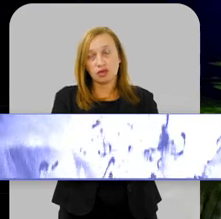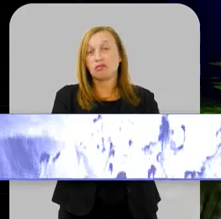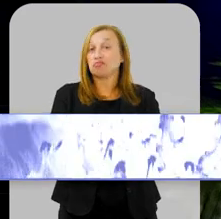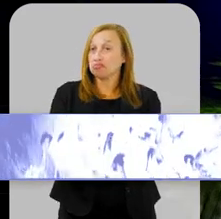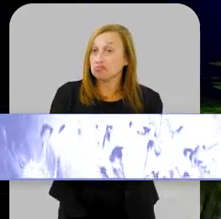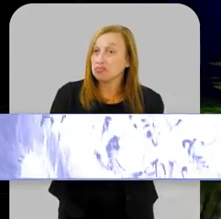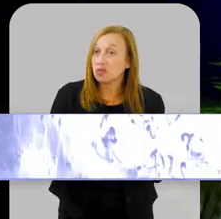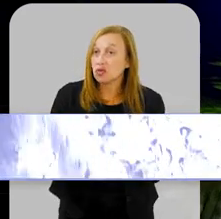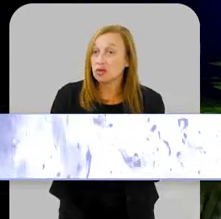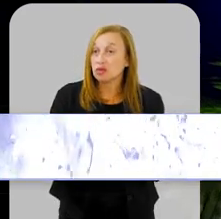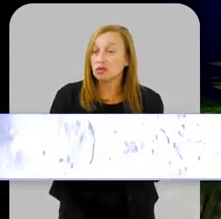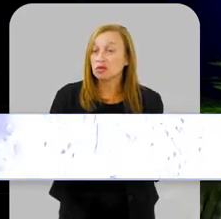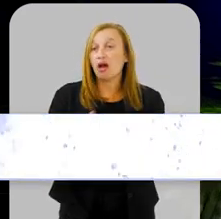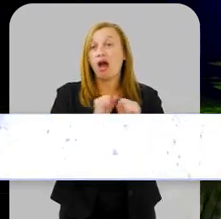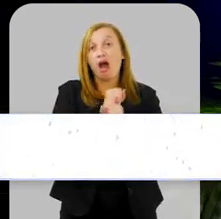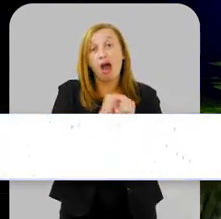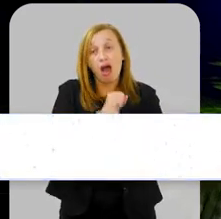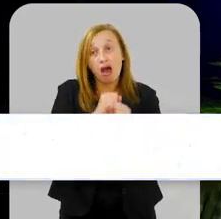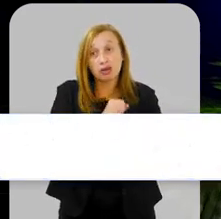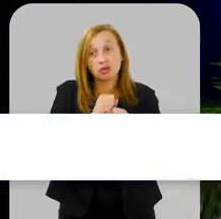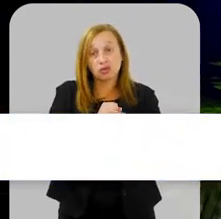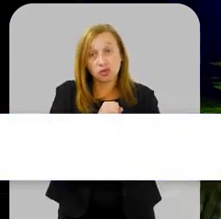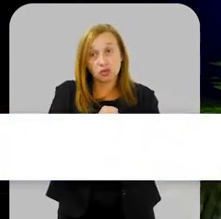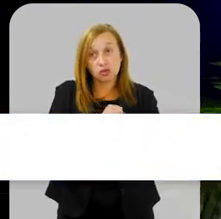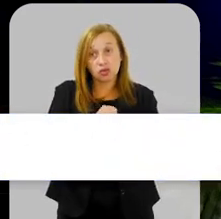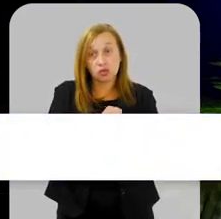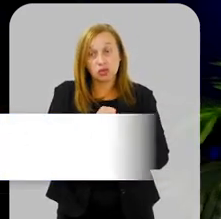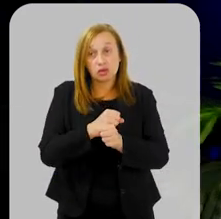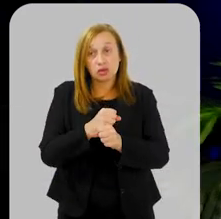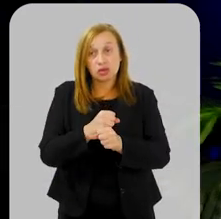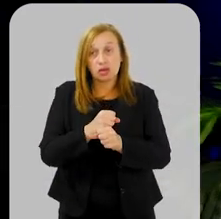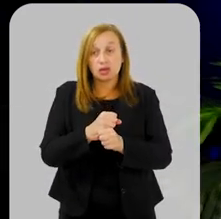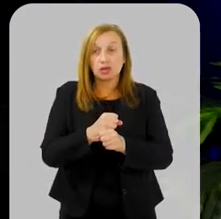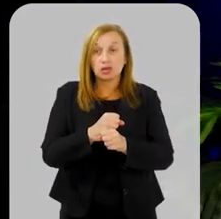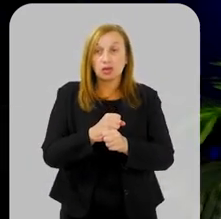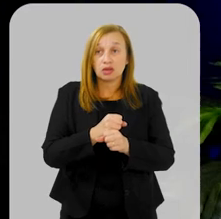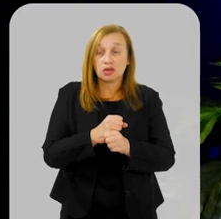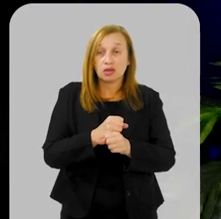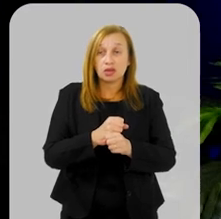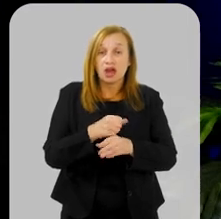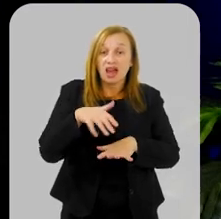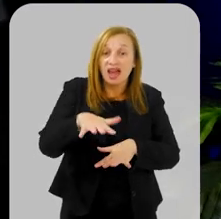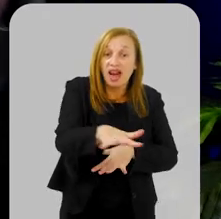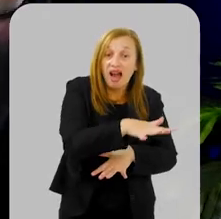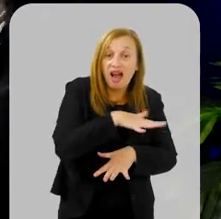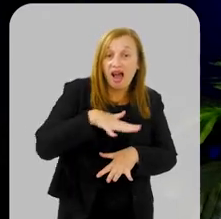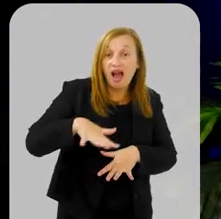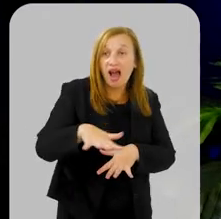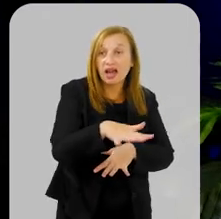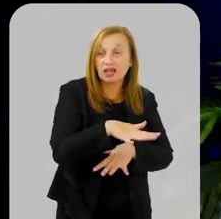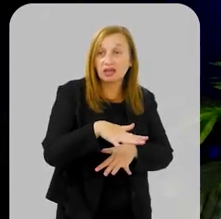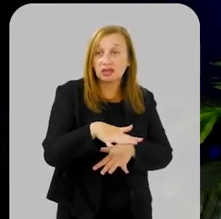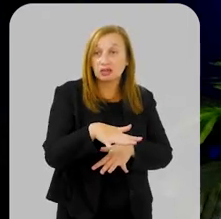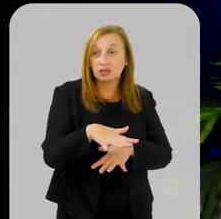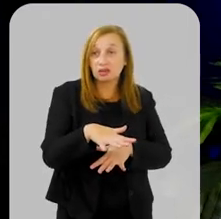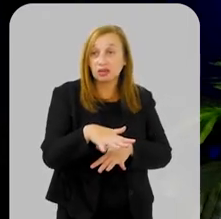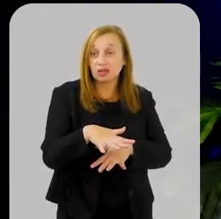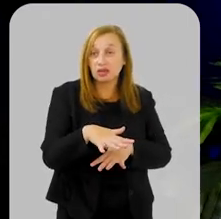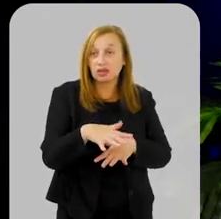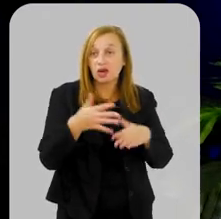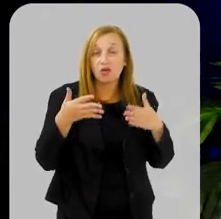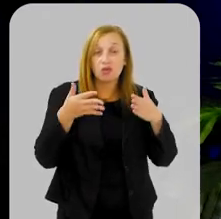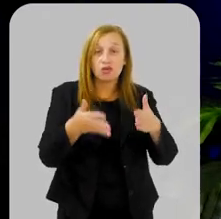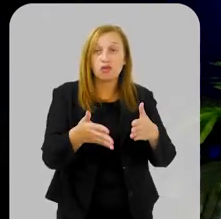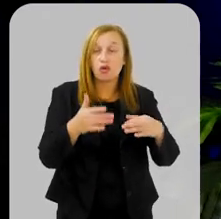possíveis negativos. Tanto é que faz ano, sai ano, aquela área toda é uma área degradada